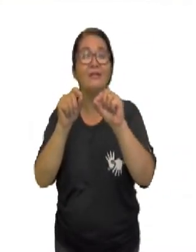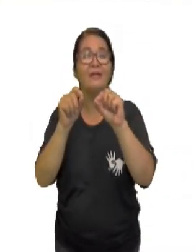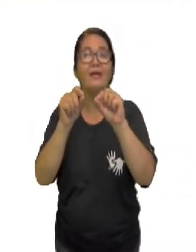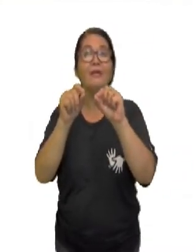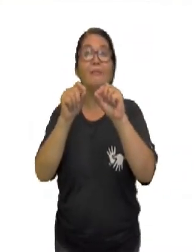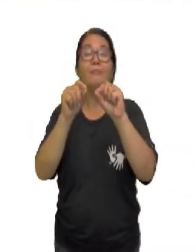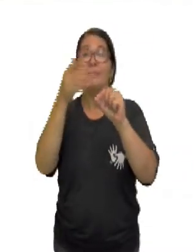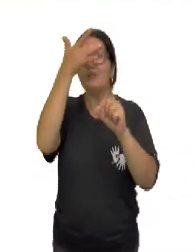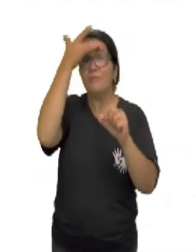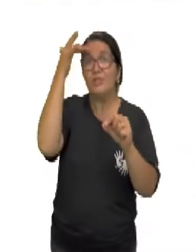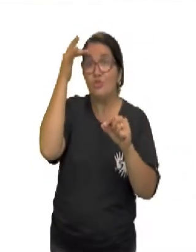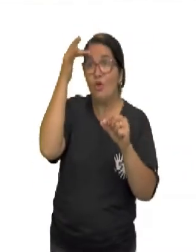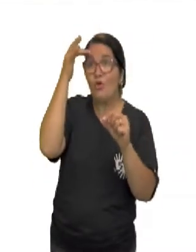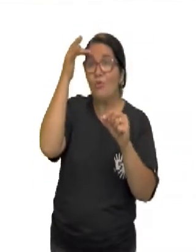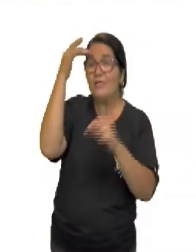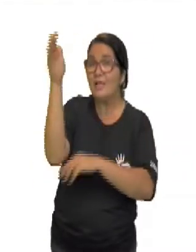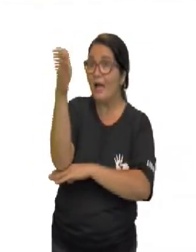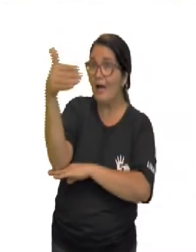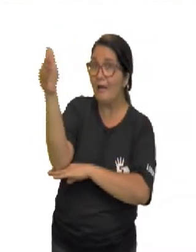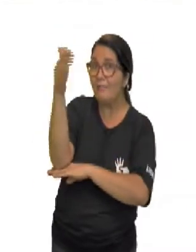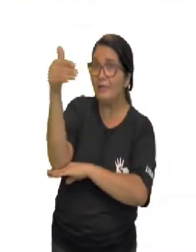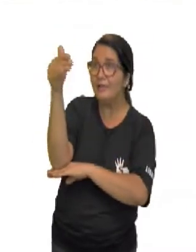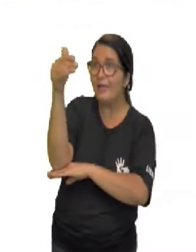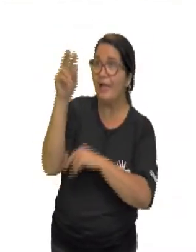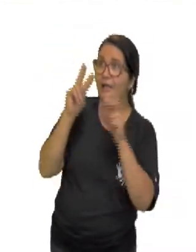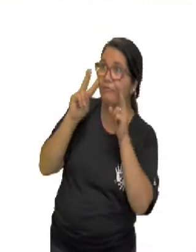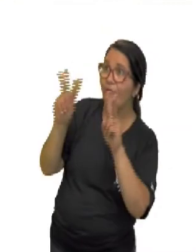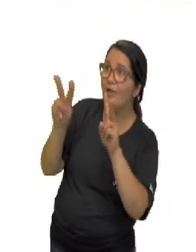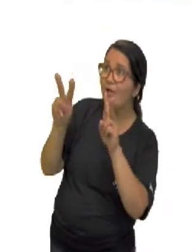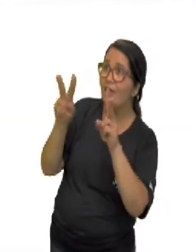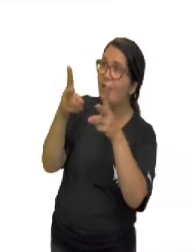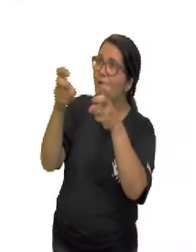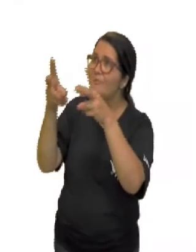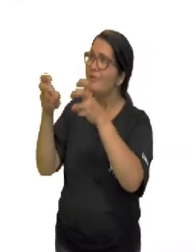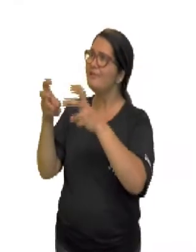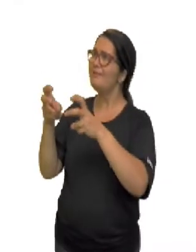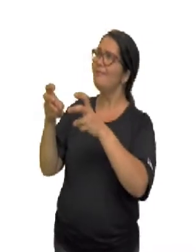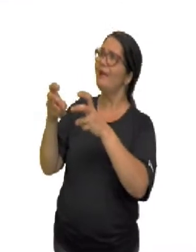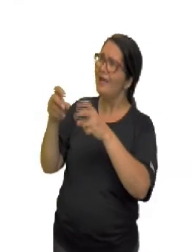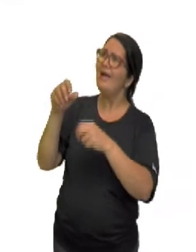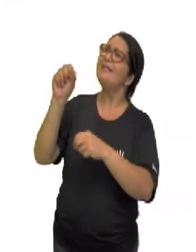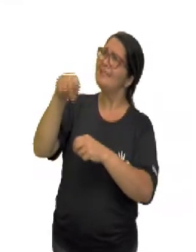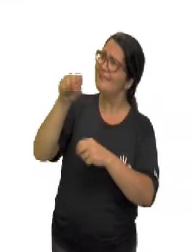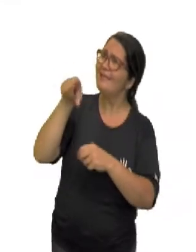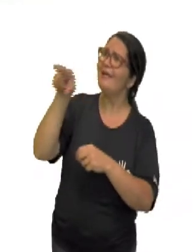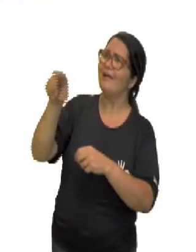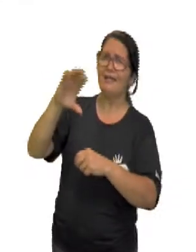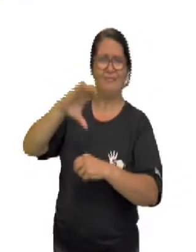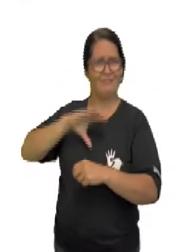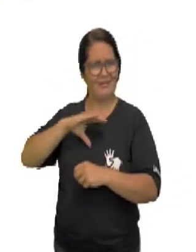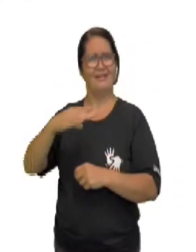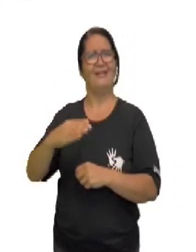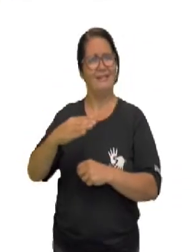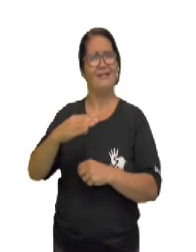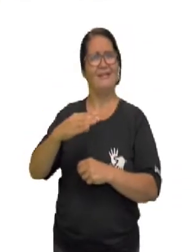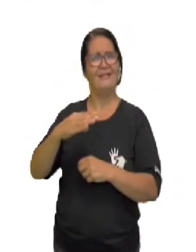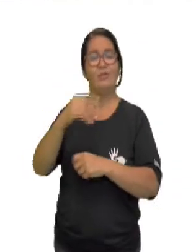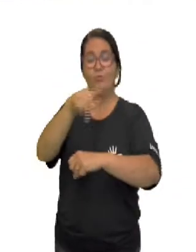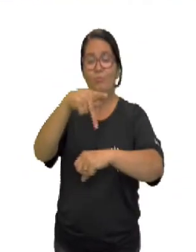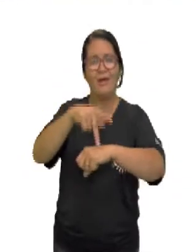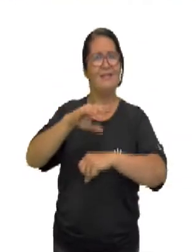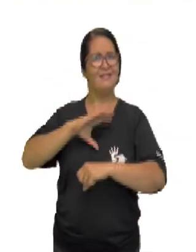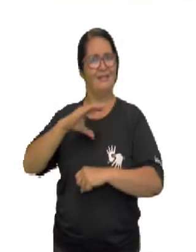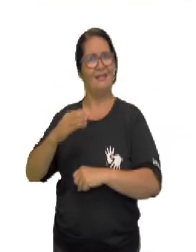visualização, o reconhecimento. E a cor vermelha é a cor oficial